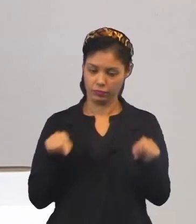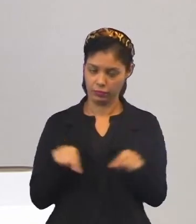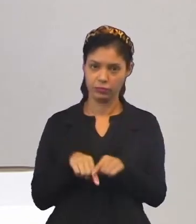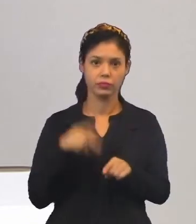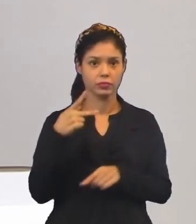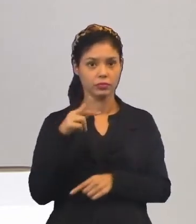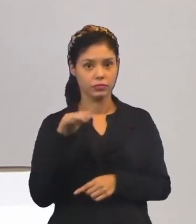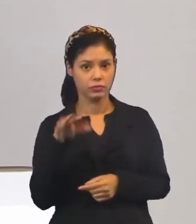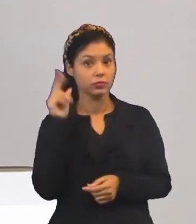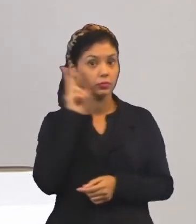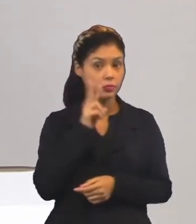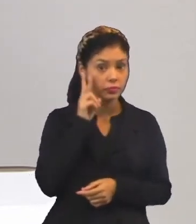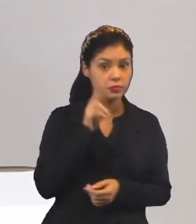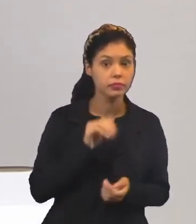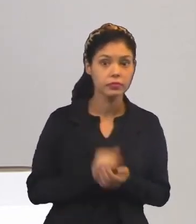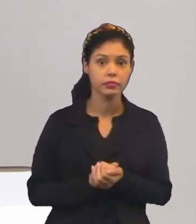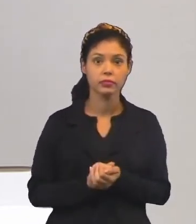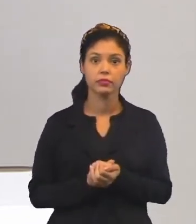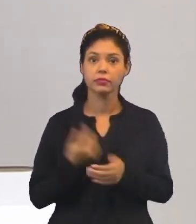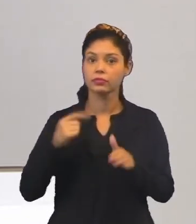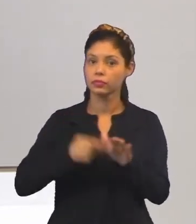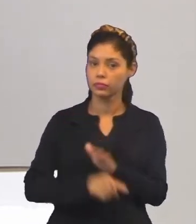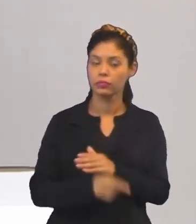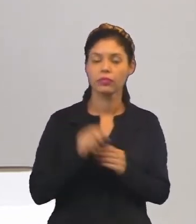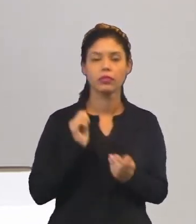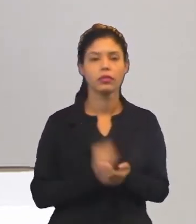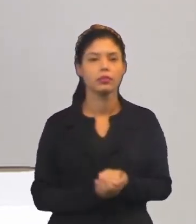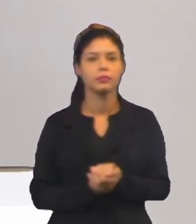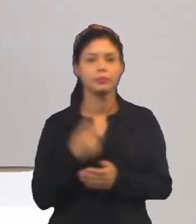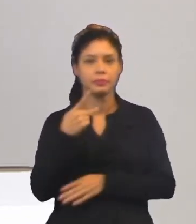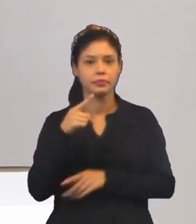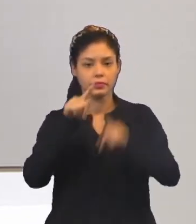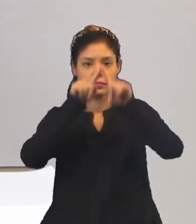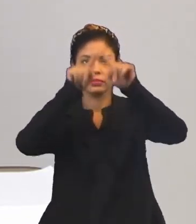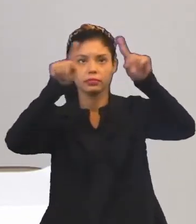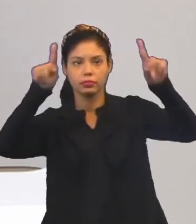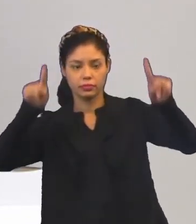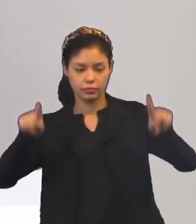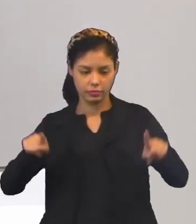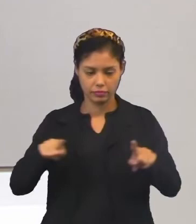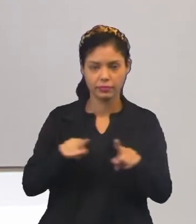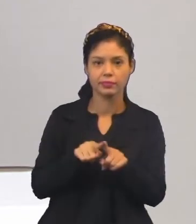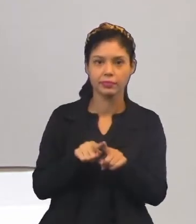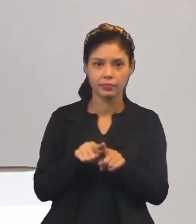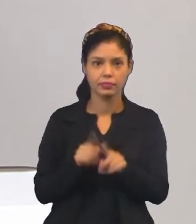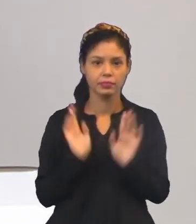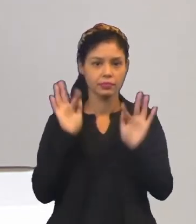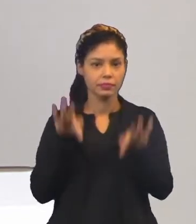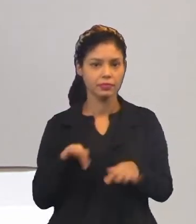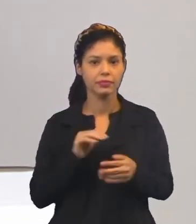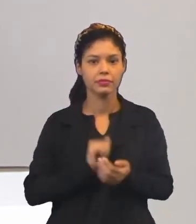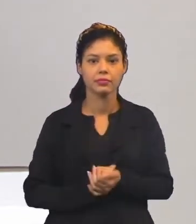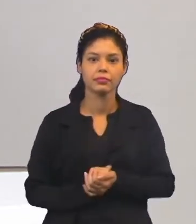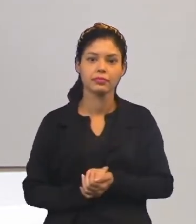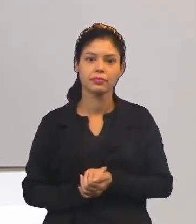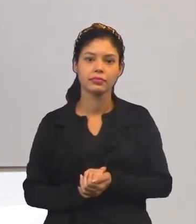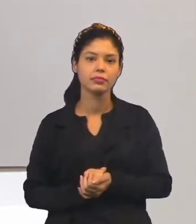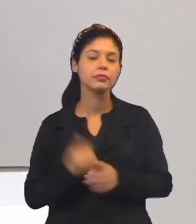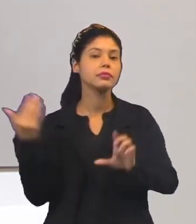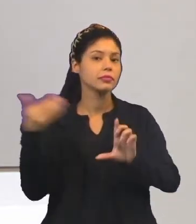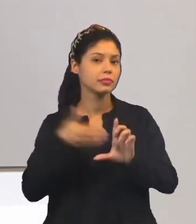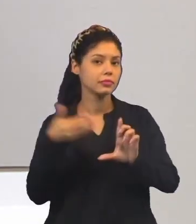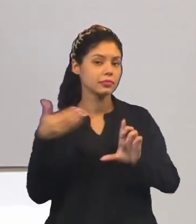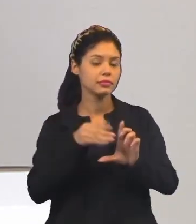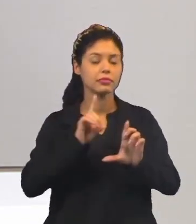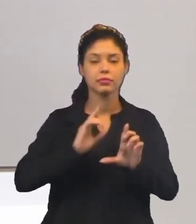nosso perímetro. Lembrando que a área é a parte interna e o perímetro é apenas o contorno. Finalizamos por aqui. Quer assistir de